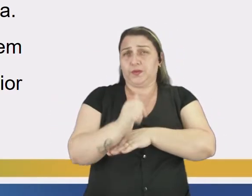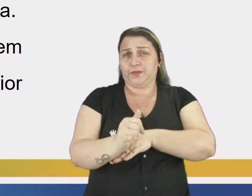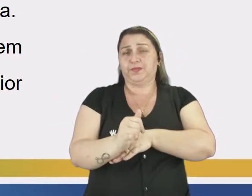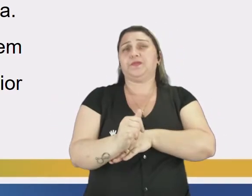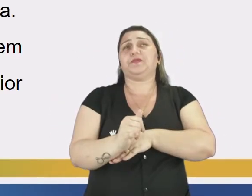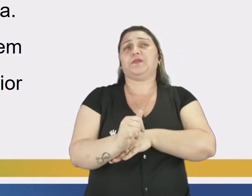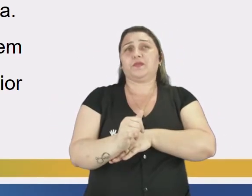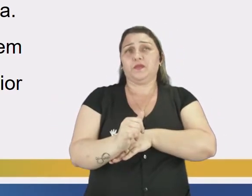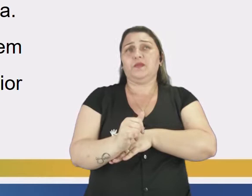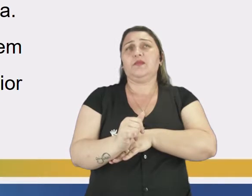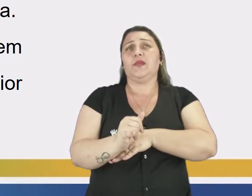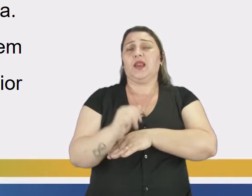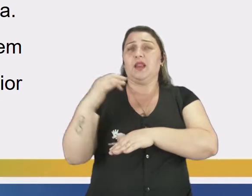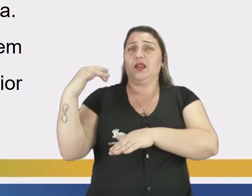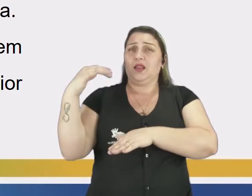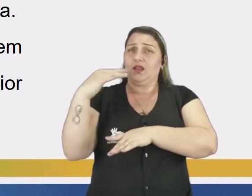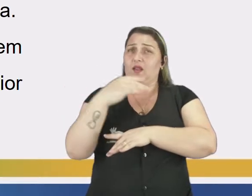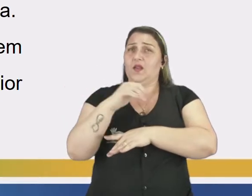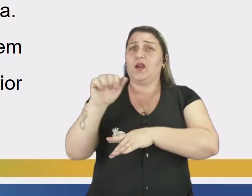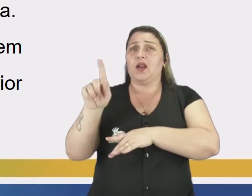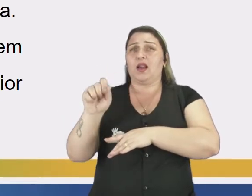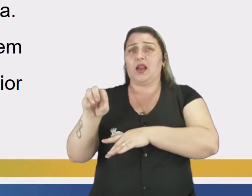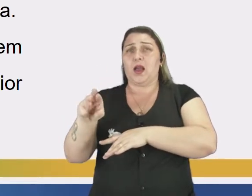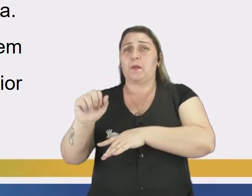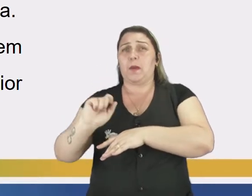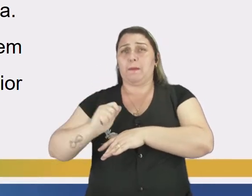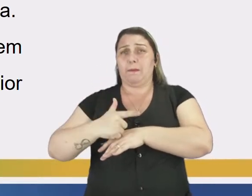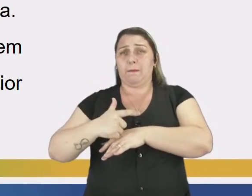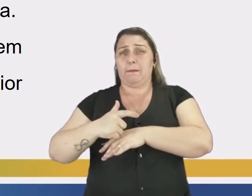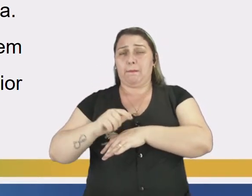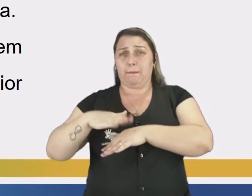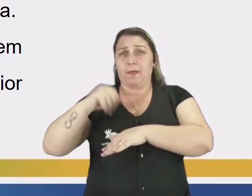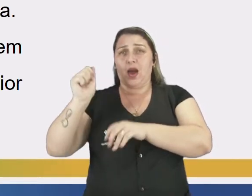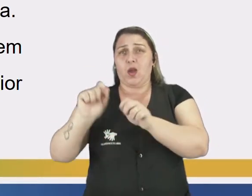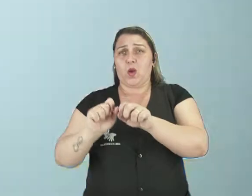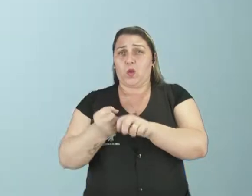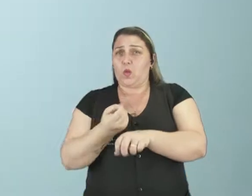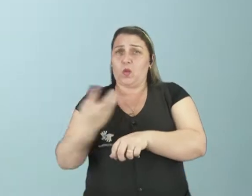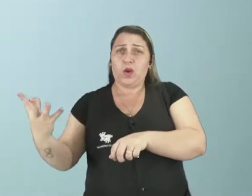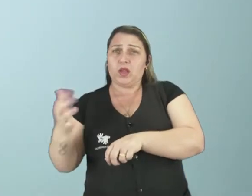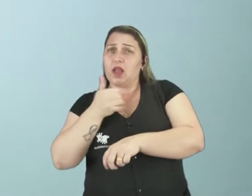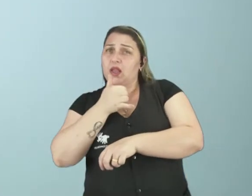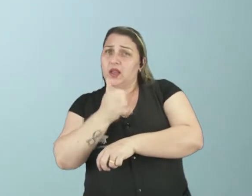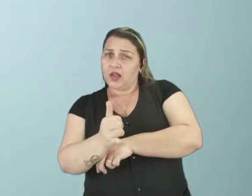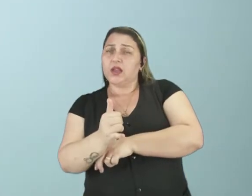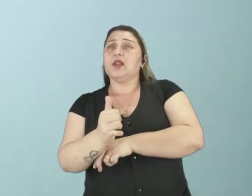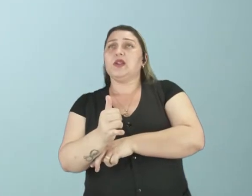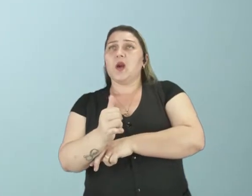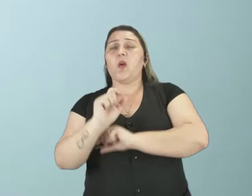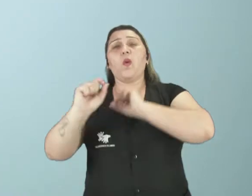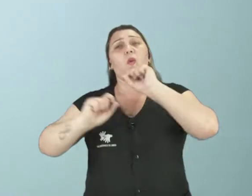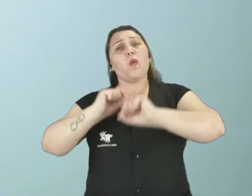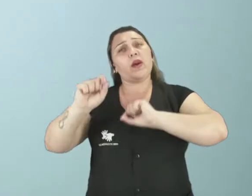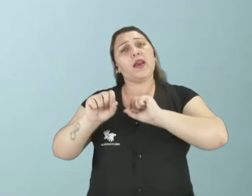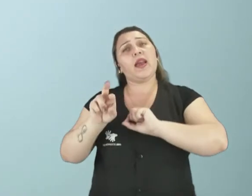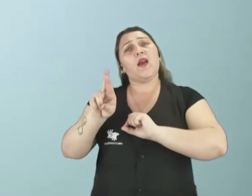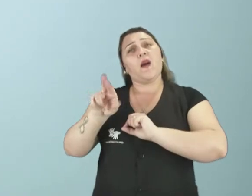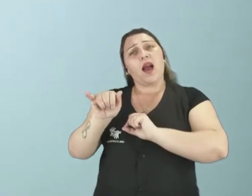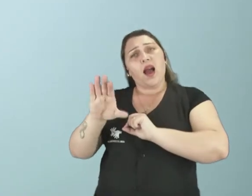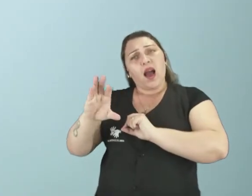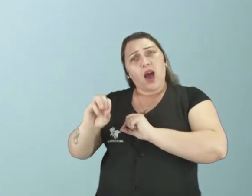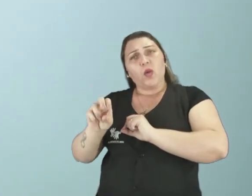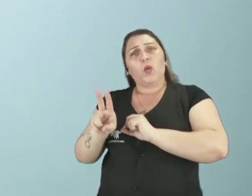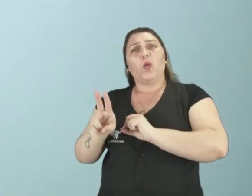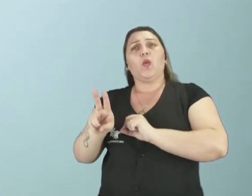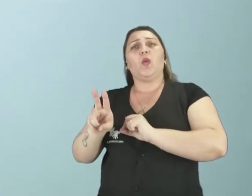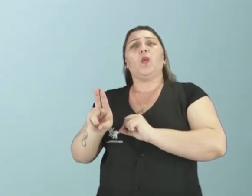os raios gamas possuem a maior quantidade de energia. O que são esses raios gamas ou esse ultravioleta e